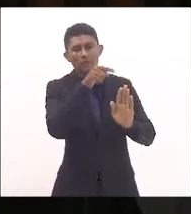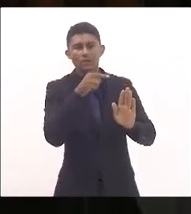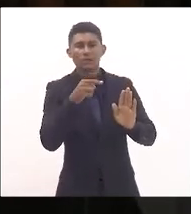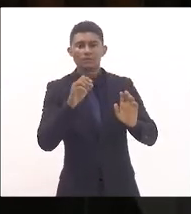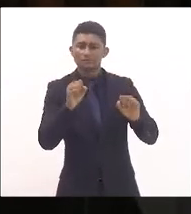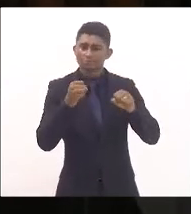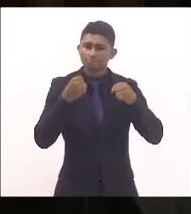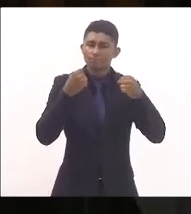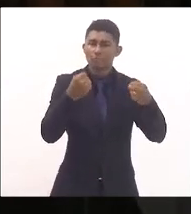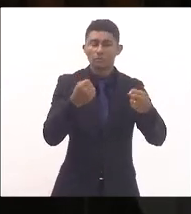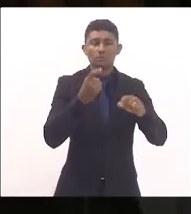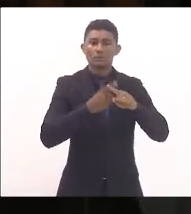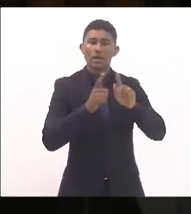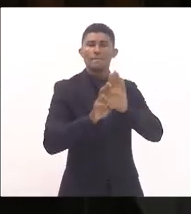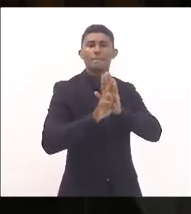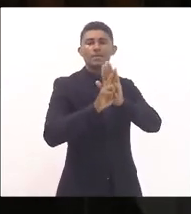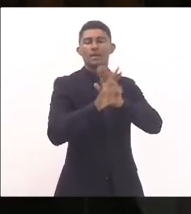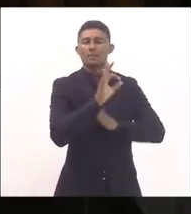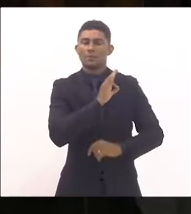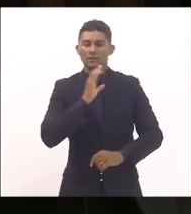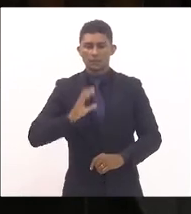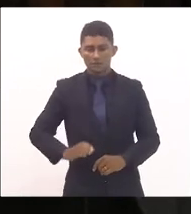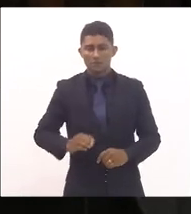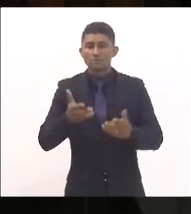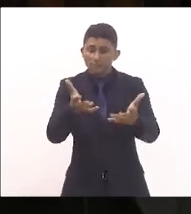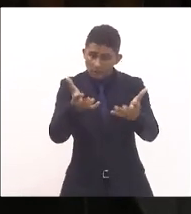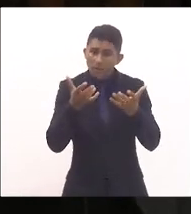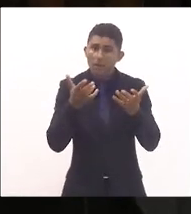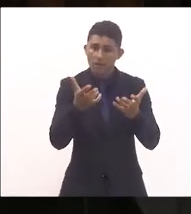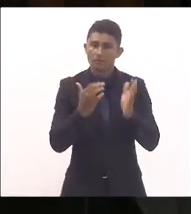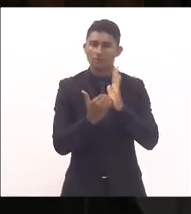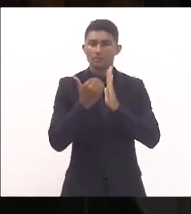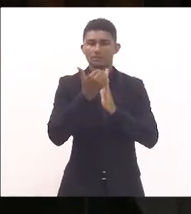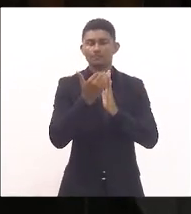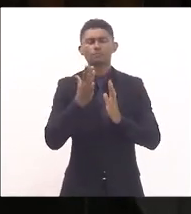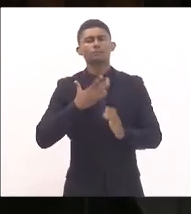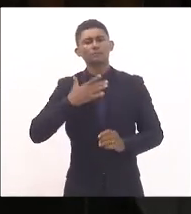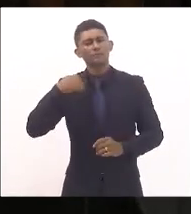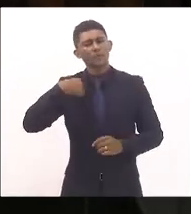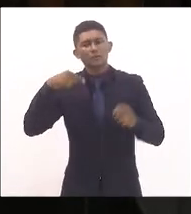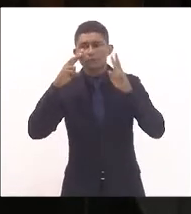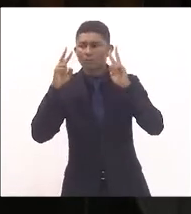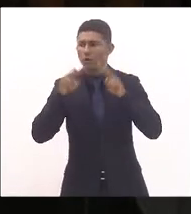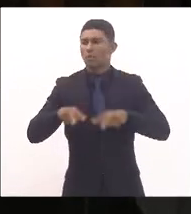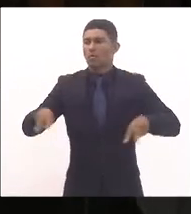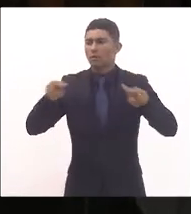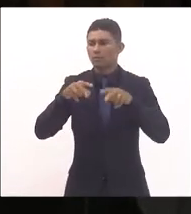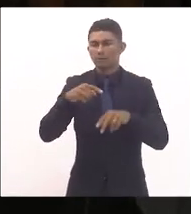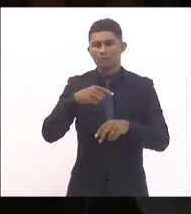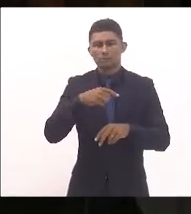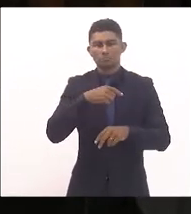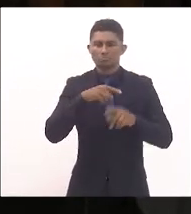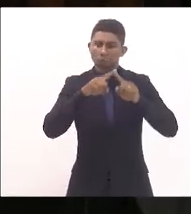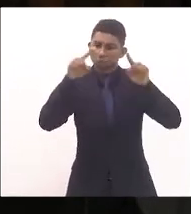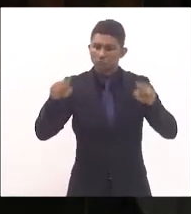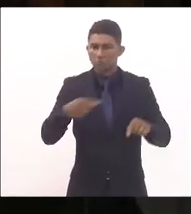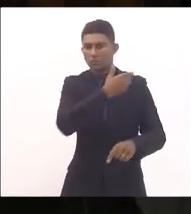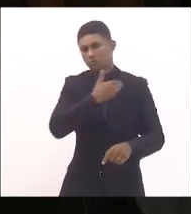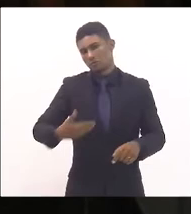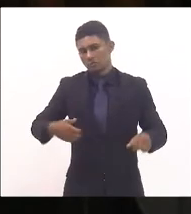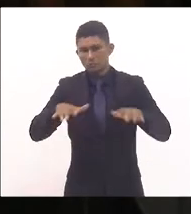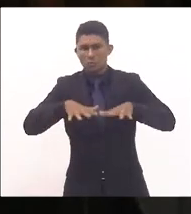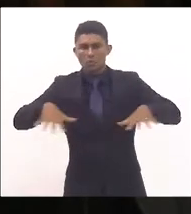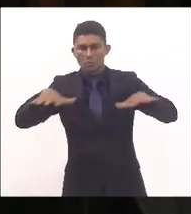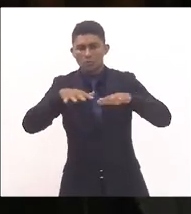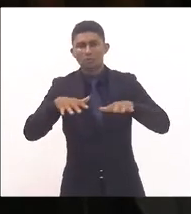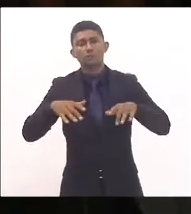da Polícia Civil, essa isonomia. Eu, como tento olhar sempre o conjunto dos servidores, ou a gente faz um